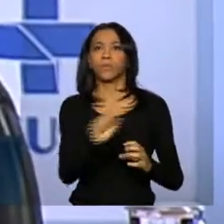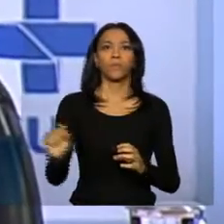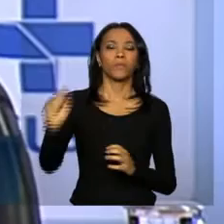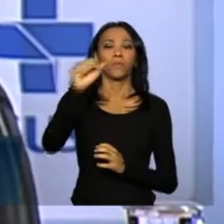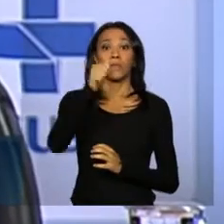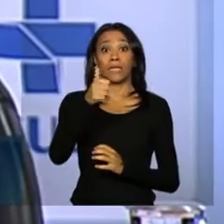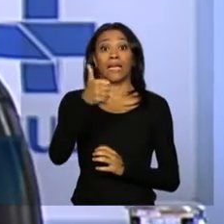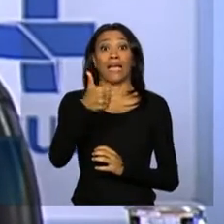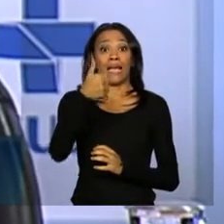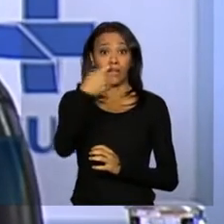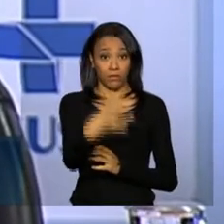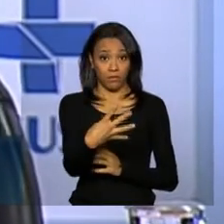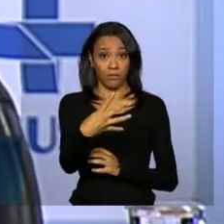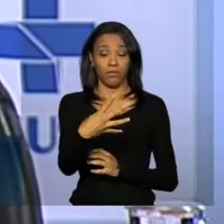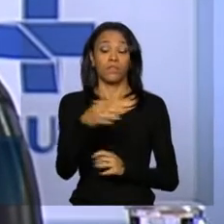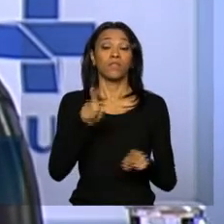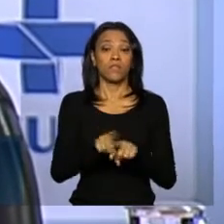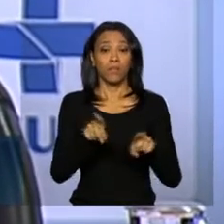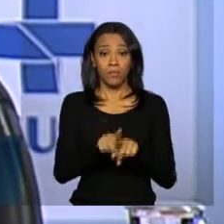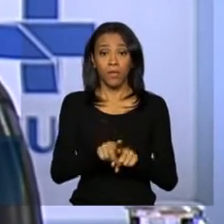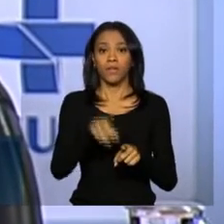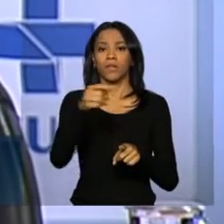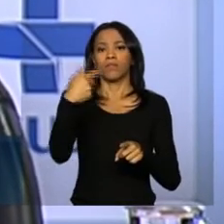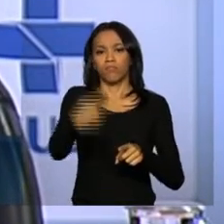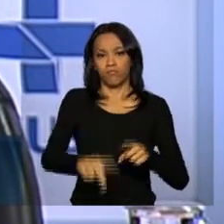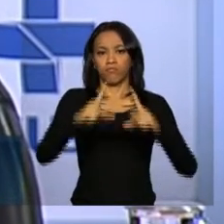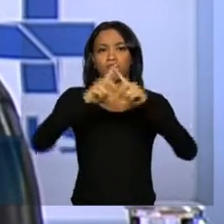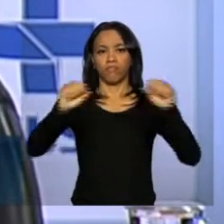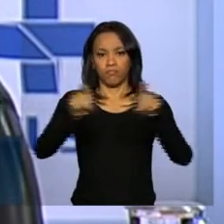3 estados e mais Distrito Federal,